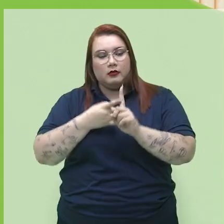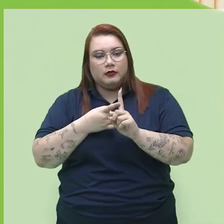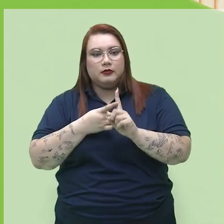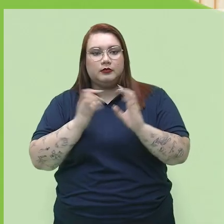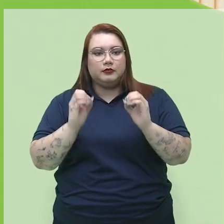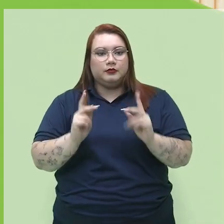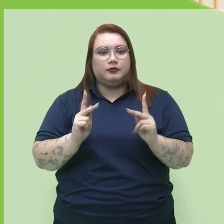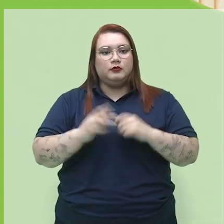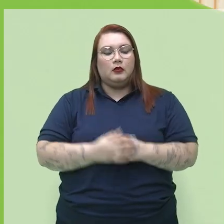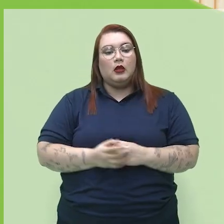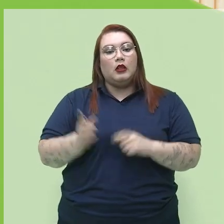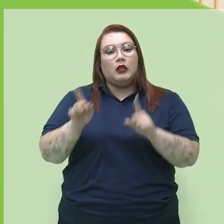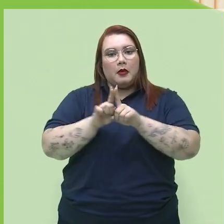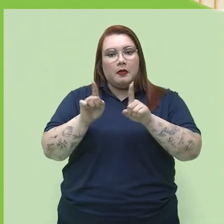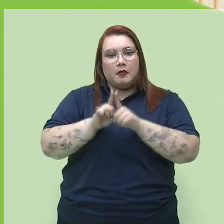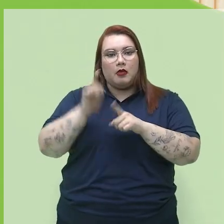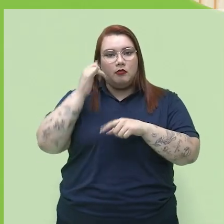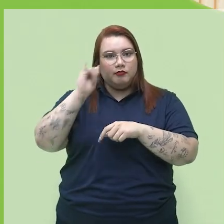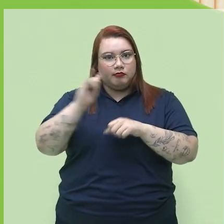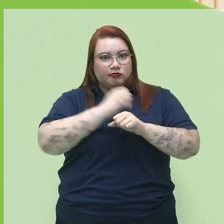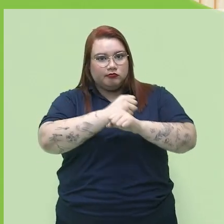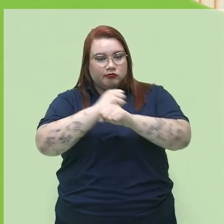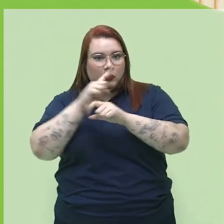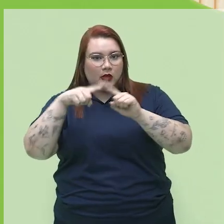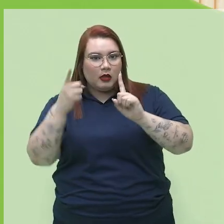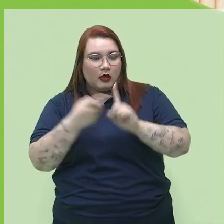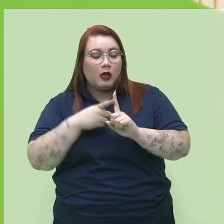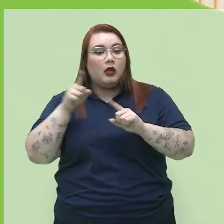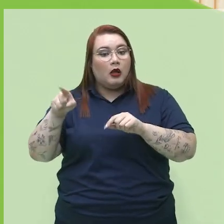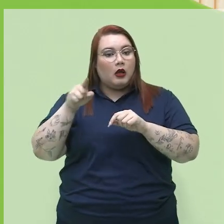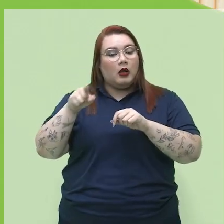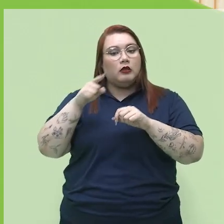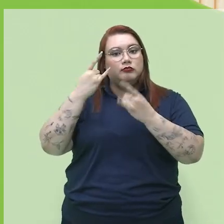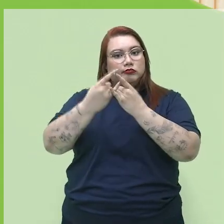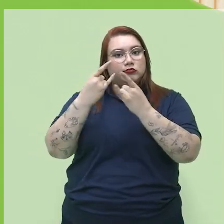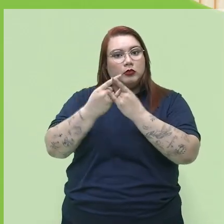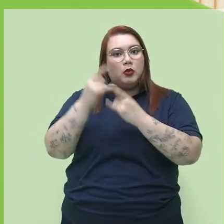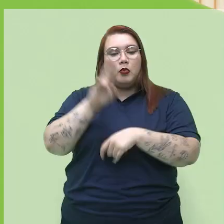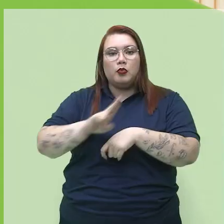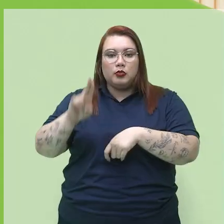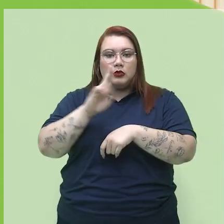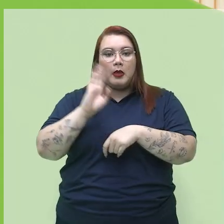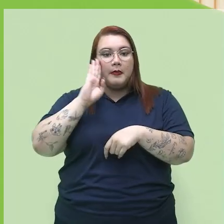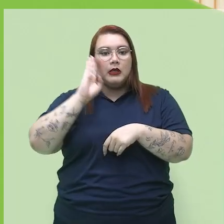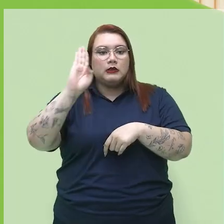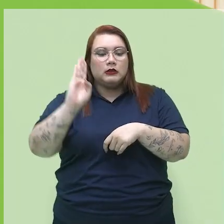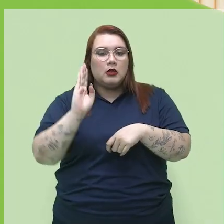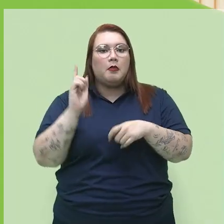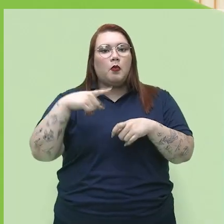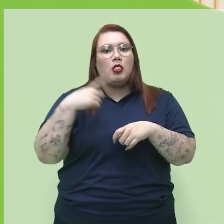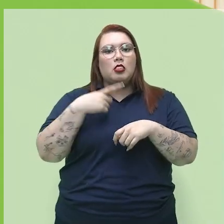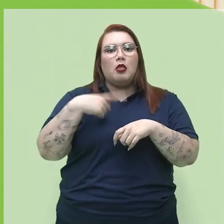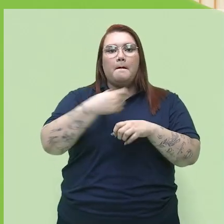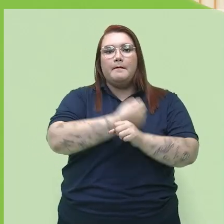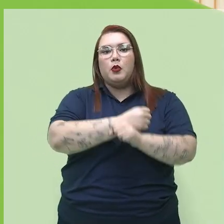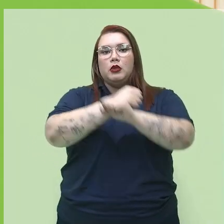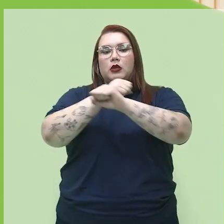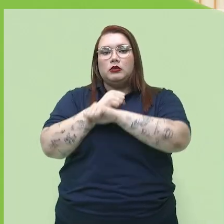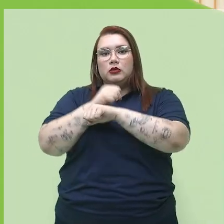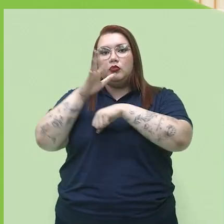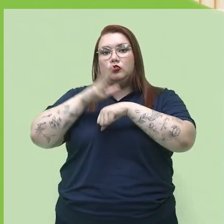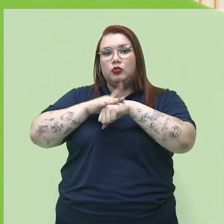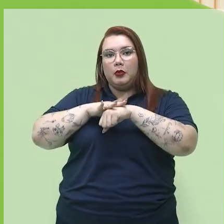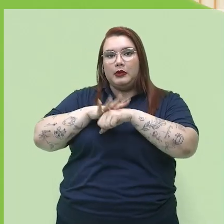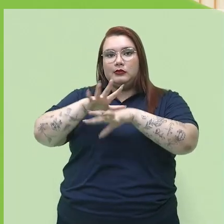né, essa barreira aí. Além de prevenir a gravidez, os preservativos também são os únicos métodos contraceptivos que